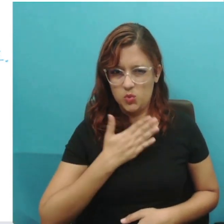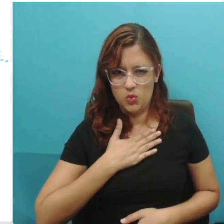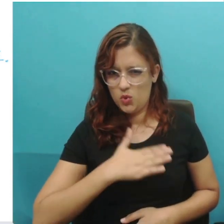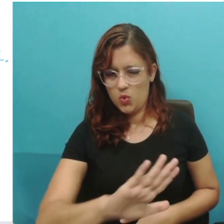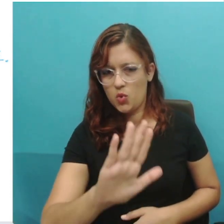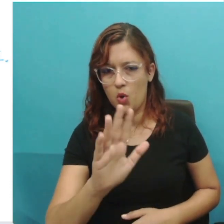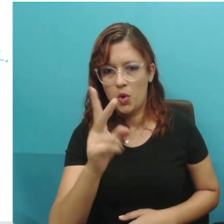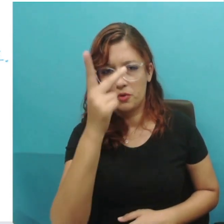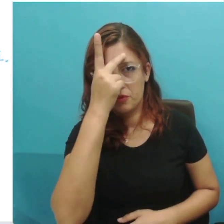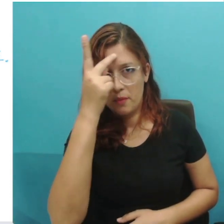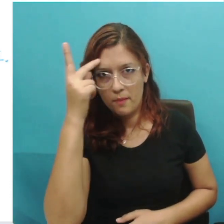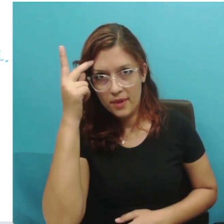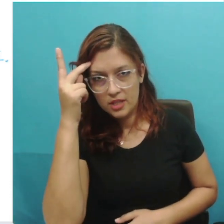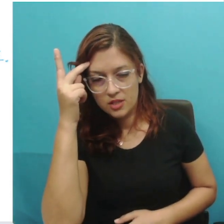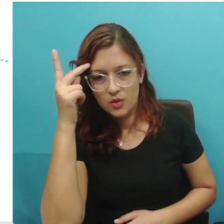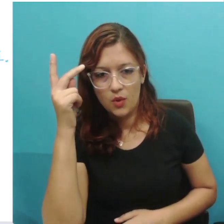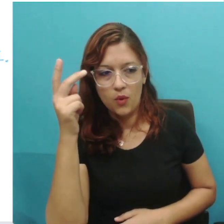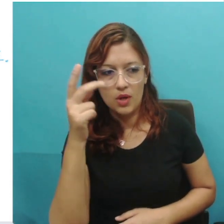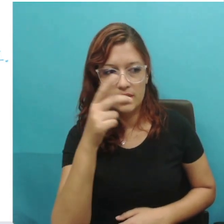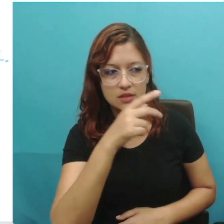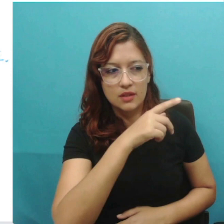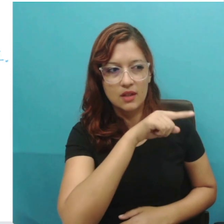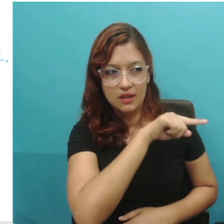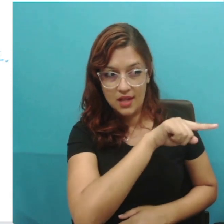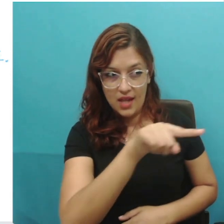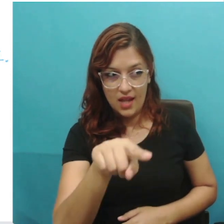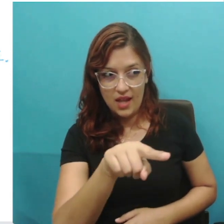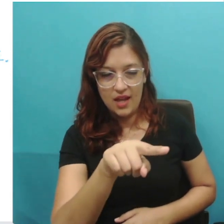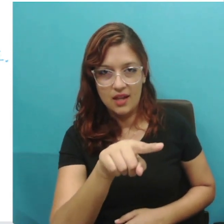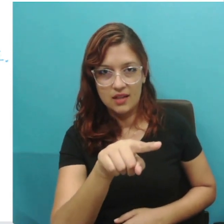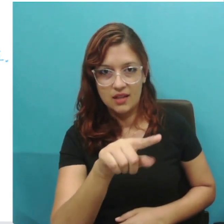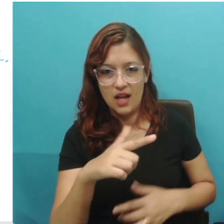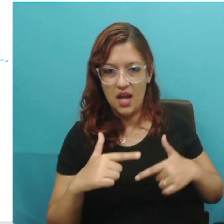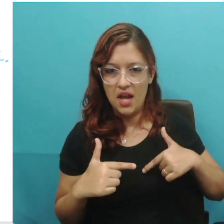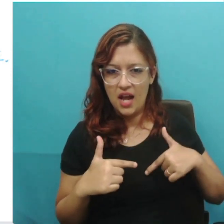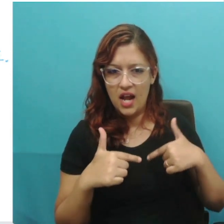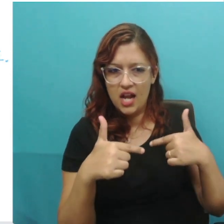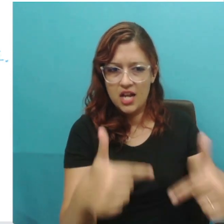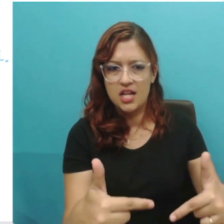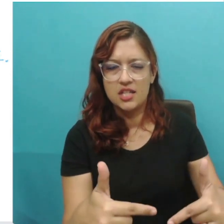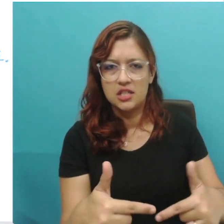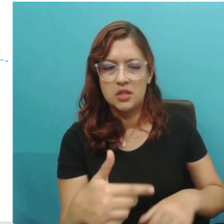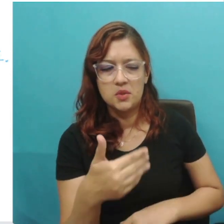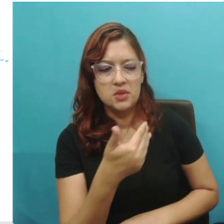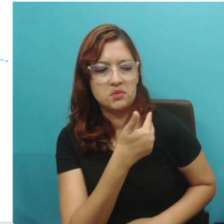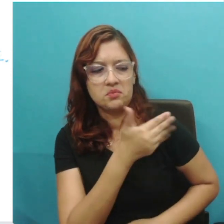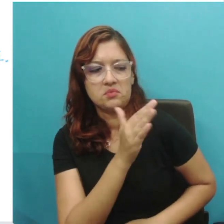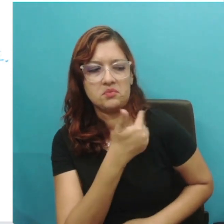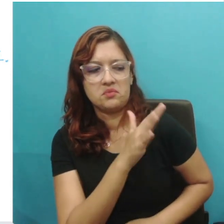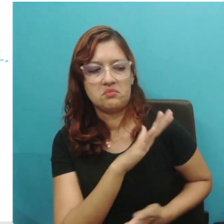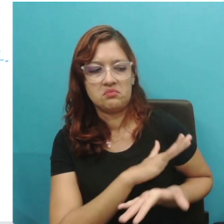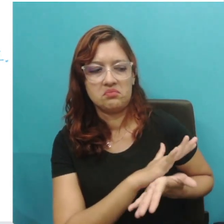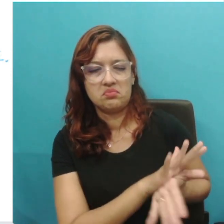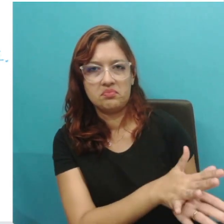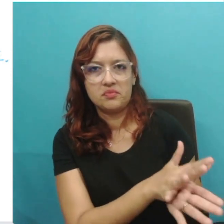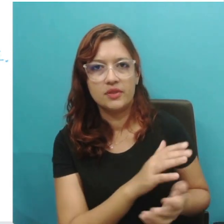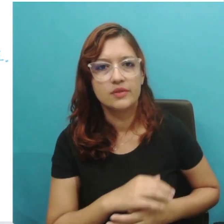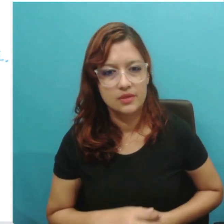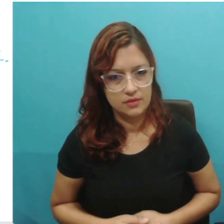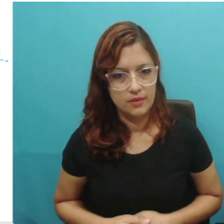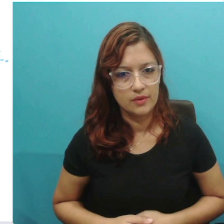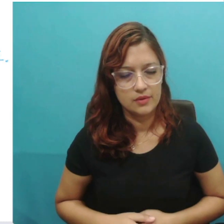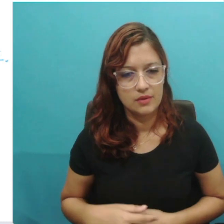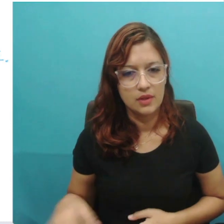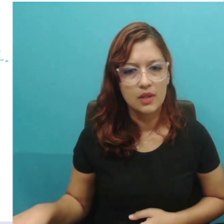Outro exemplo. Não gosto de pessoas cuja atitude é